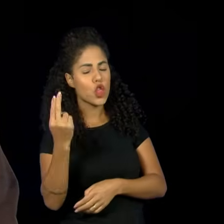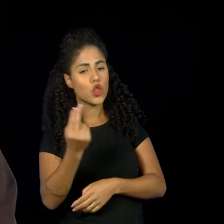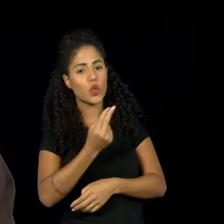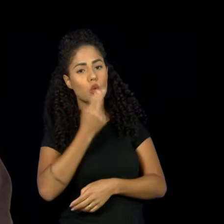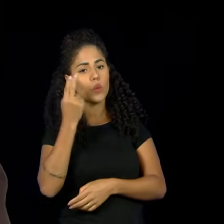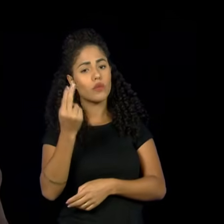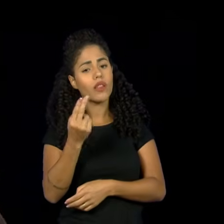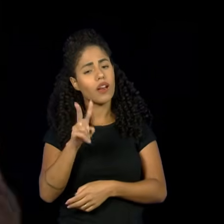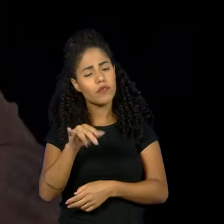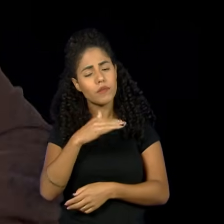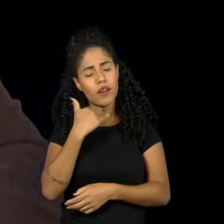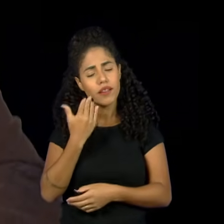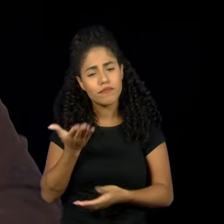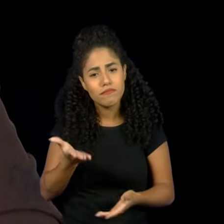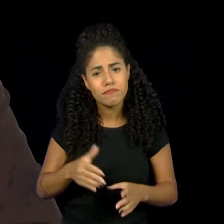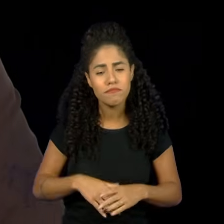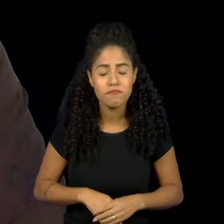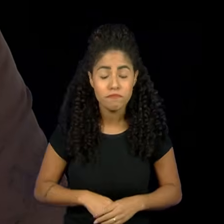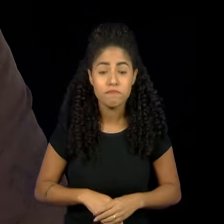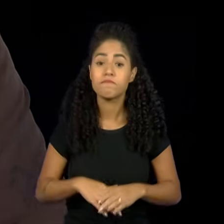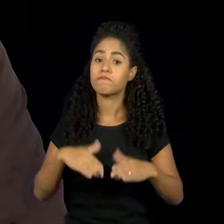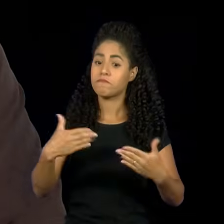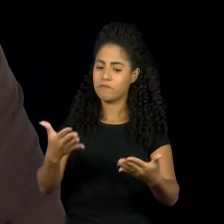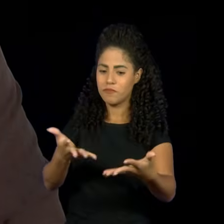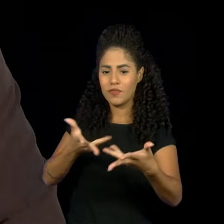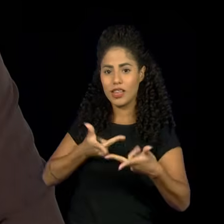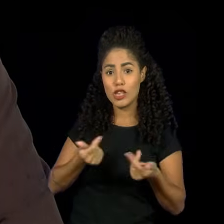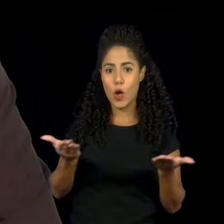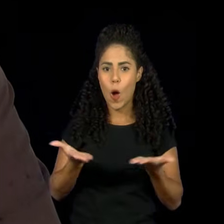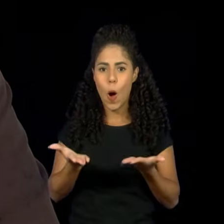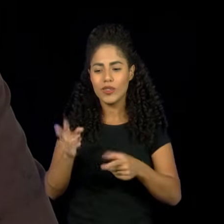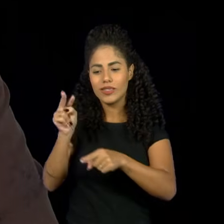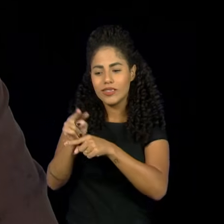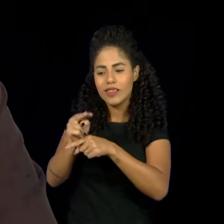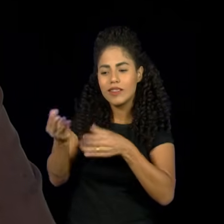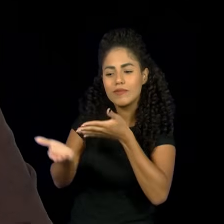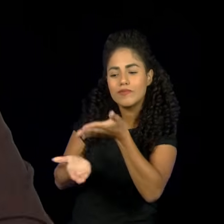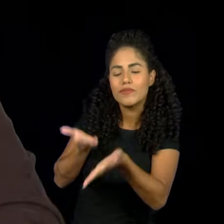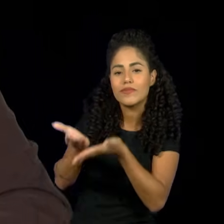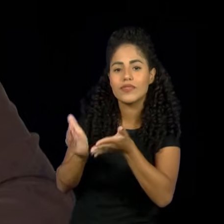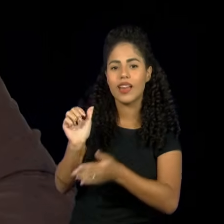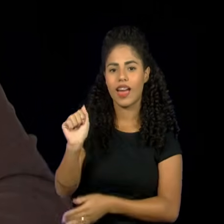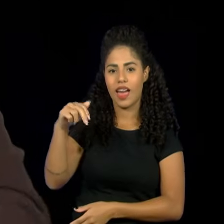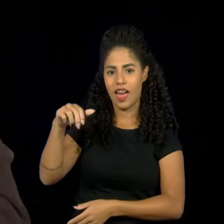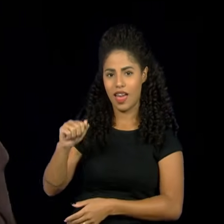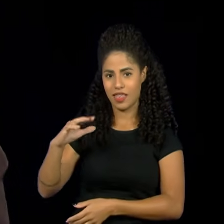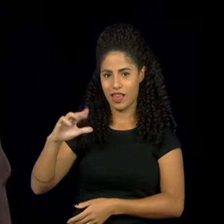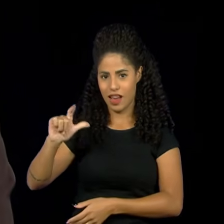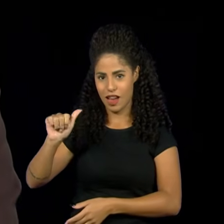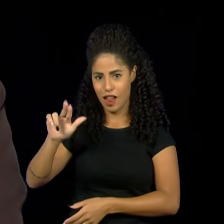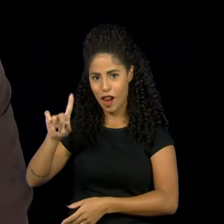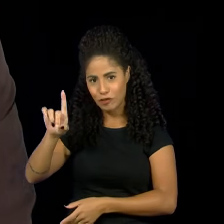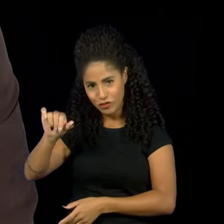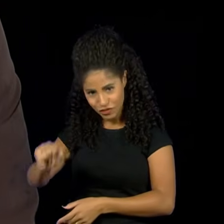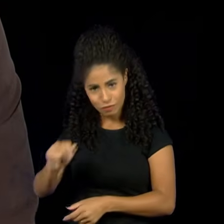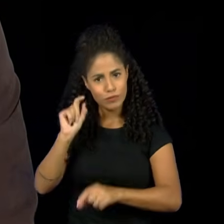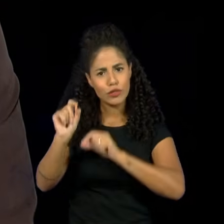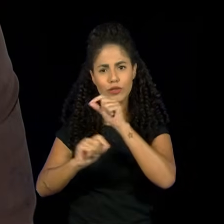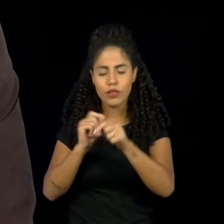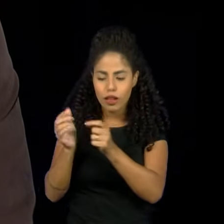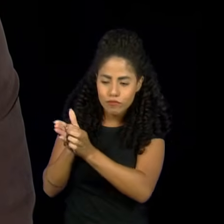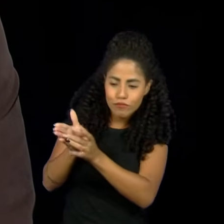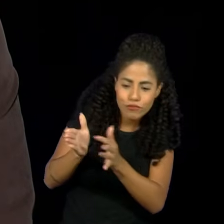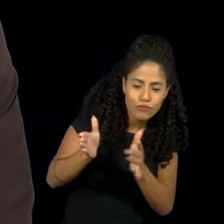tango argentino. A minha convidada paliativista, Ana Cláudia Quintana Arantes, acompanha pacientes no fim da